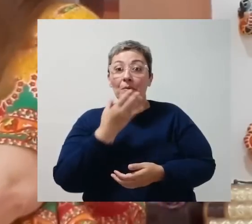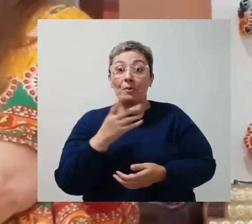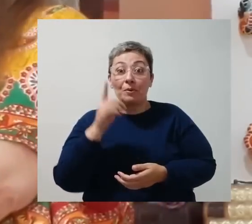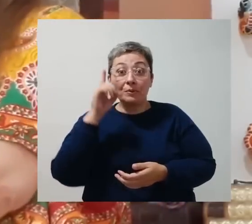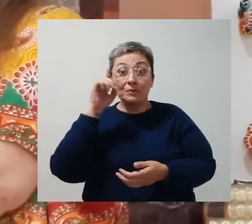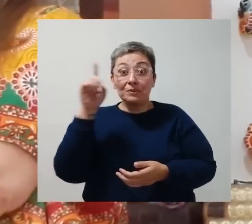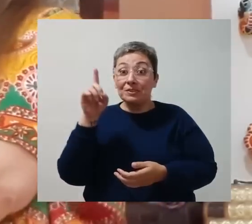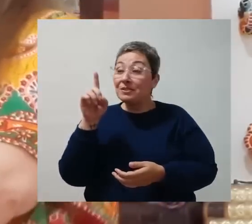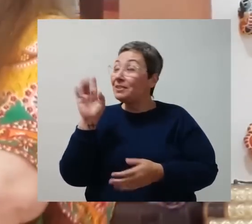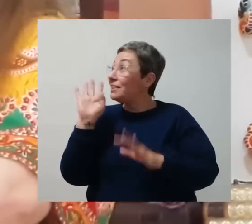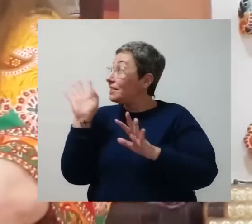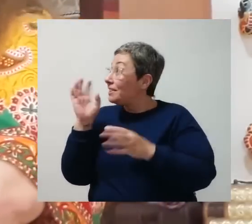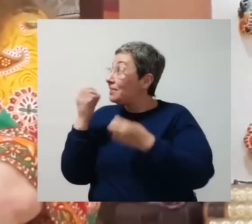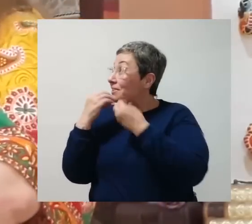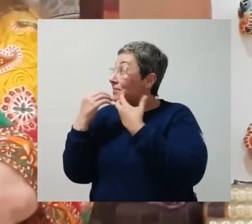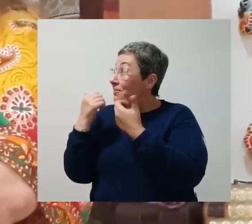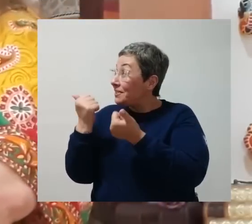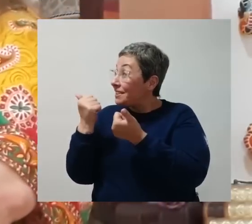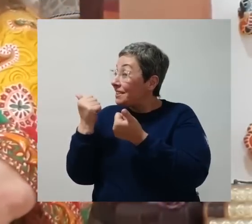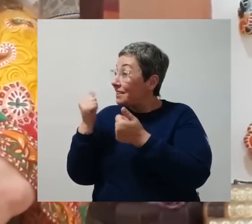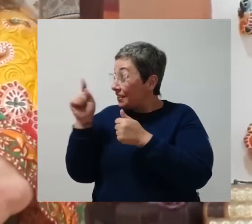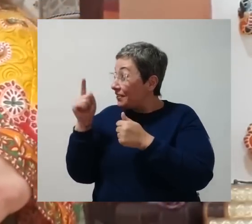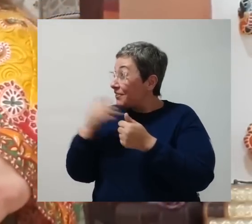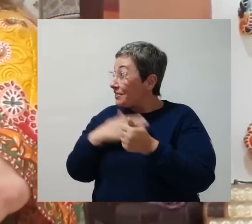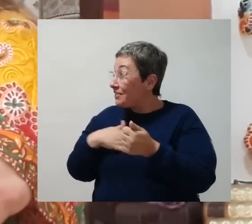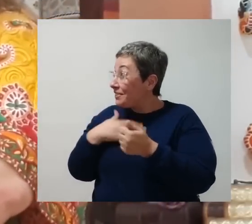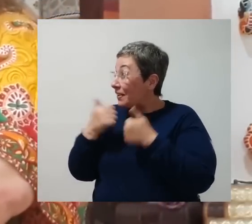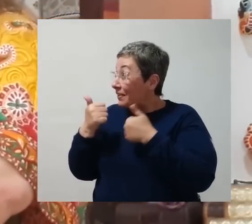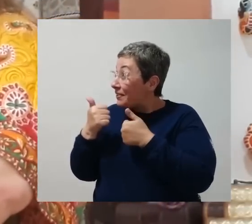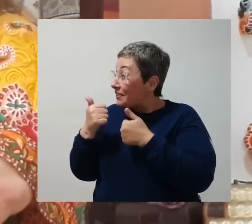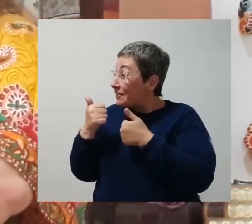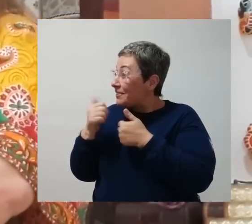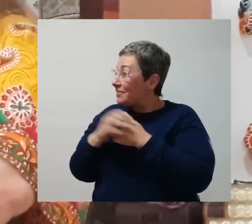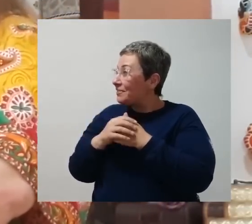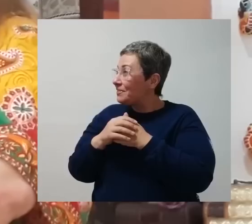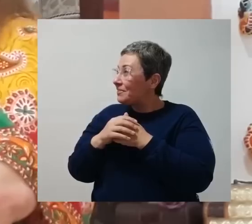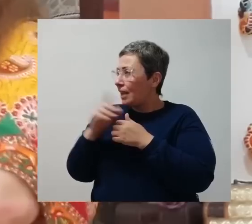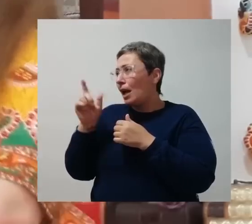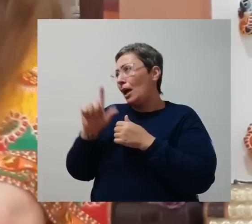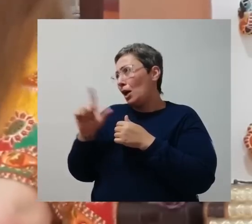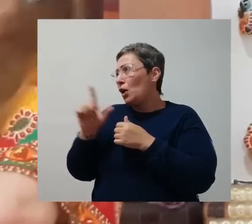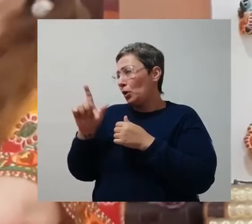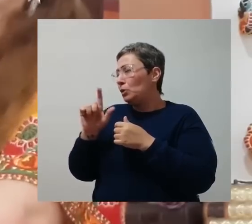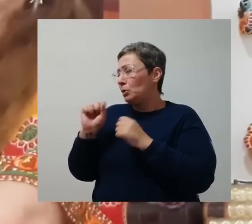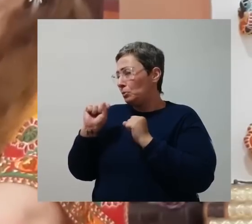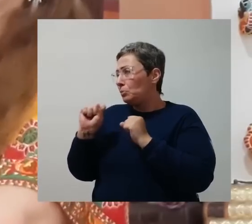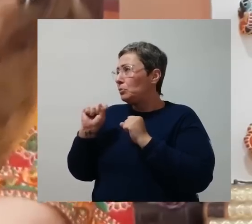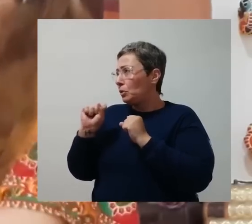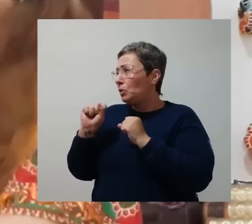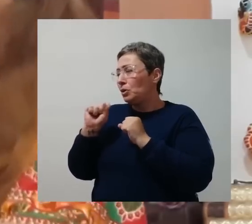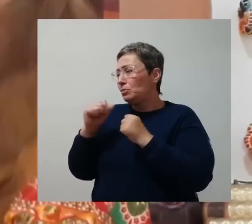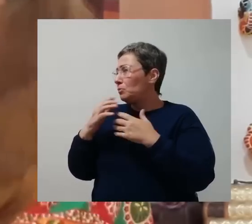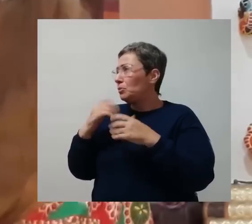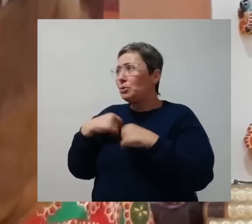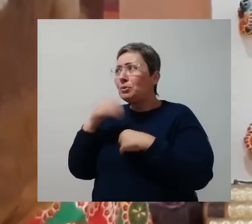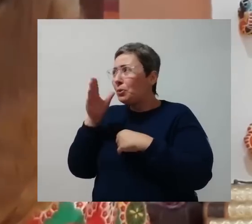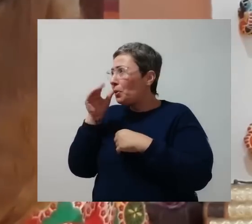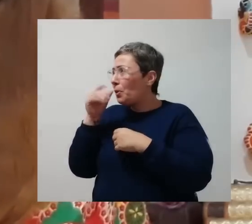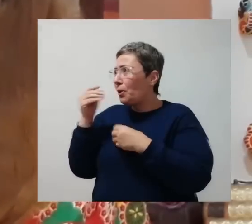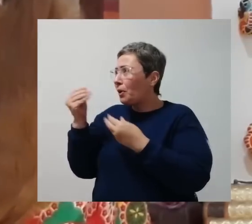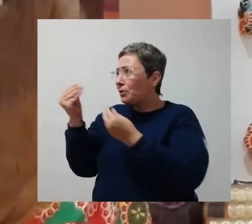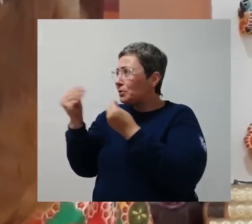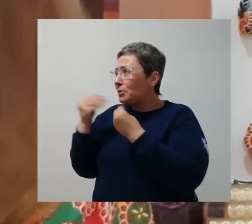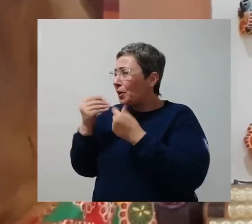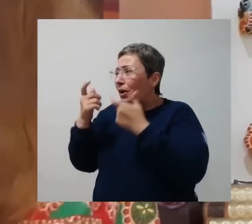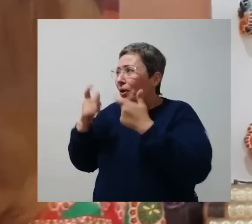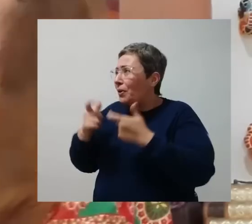Bom dia! Tudo bem? Como você está? Claro, nós estamos muito curiosos